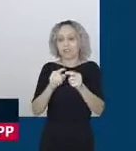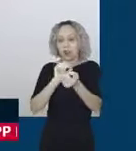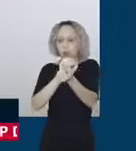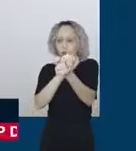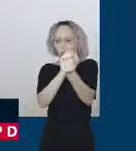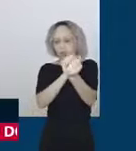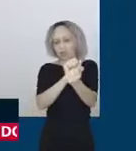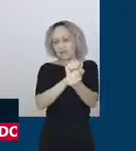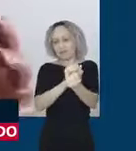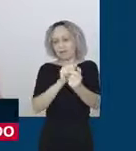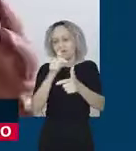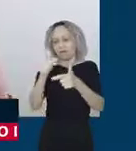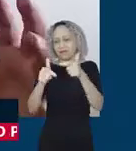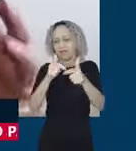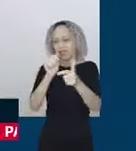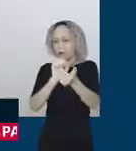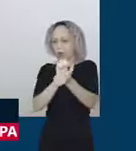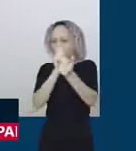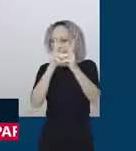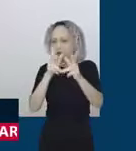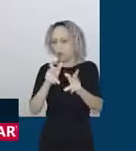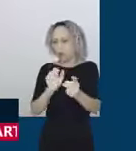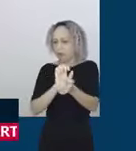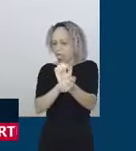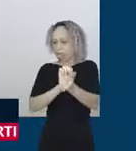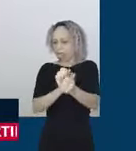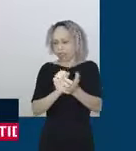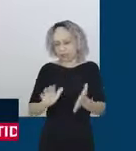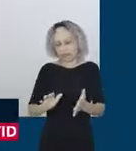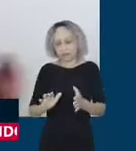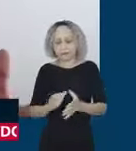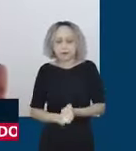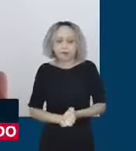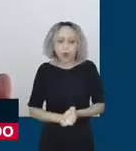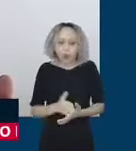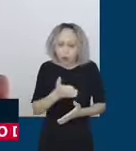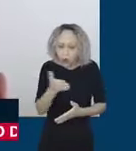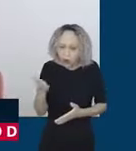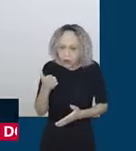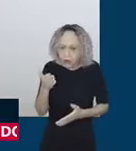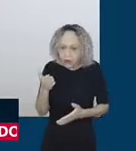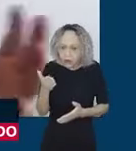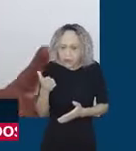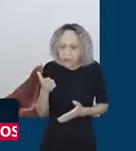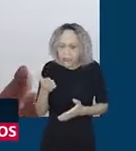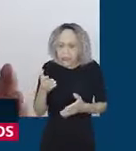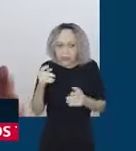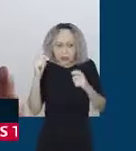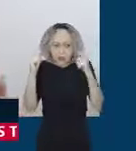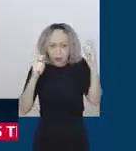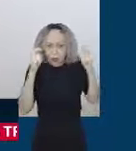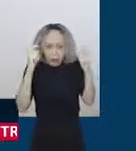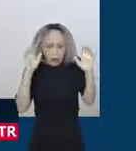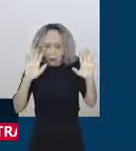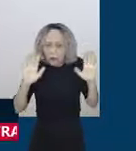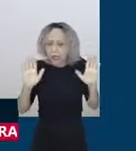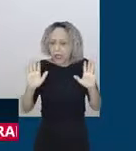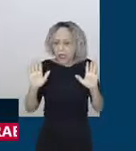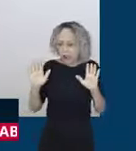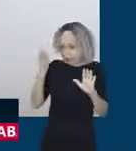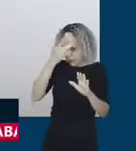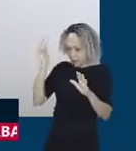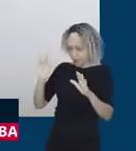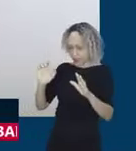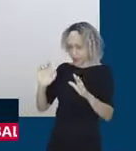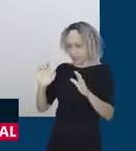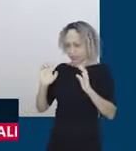se preocupem, ninguém vai perder a sua propriedade. É só não ter trabalho escravo. É simples, como diz, é